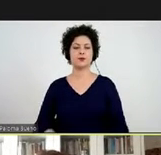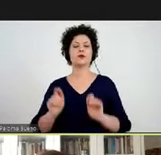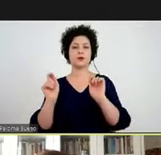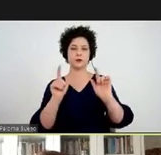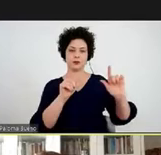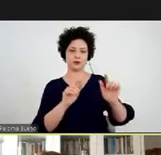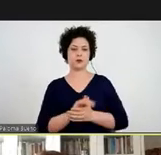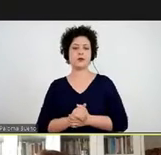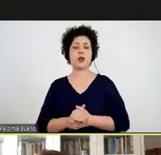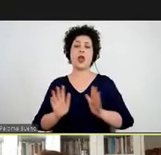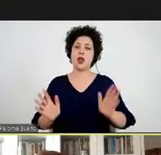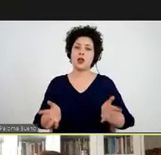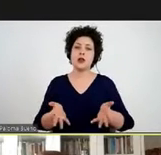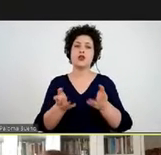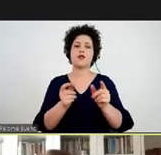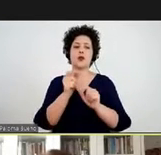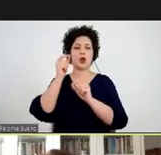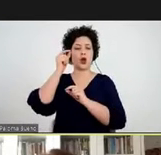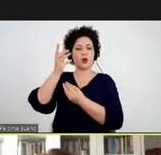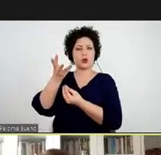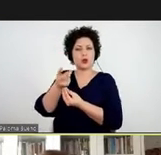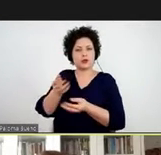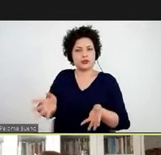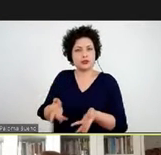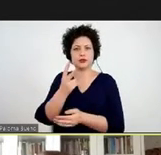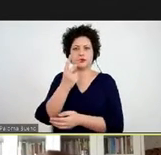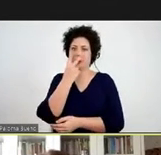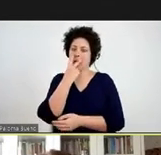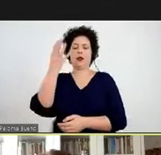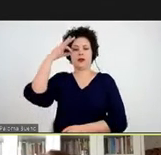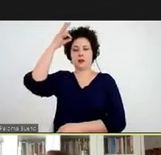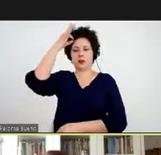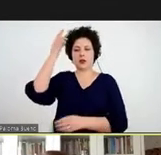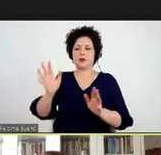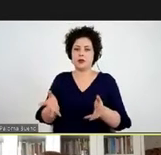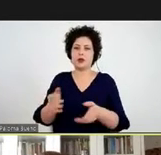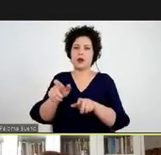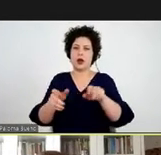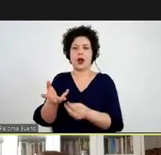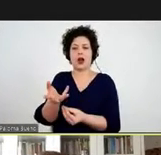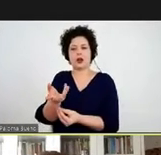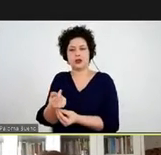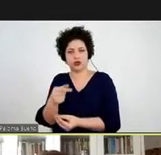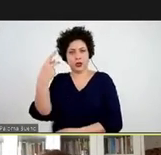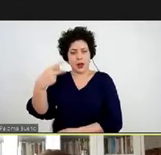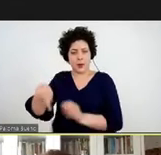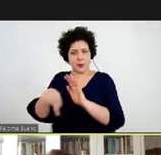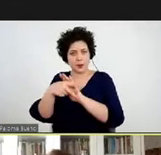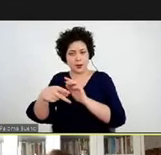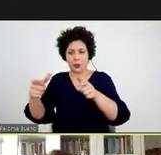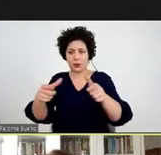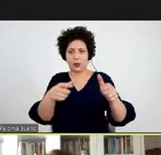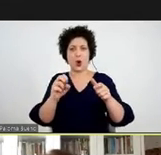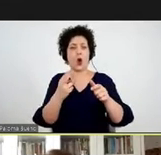Incentivar a cultura artística no estado do Espírito Santo, proporcionando aos artistas capixabas ou a convidados de